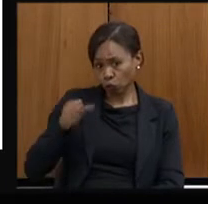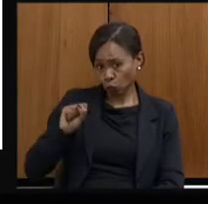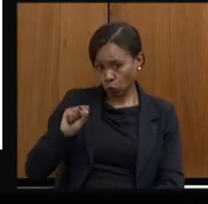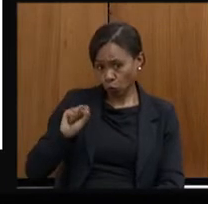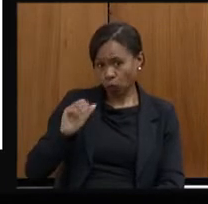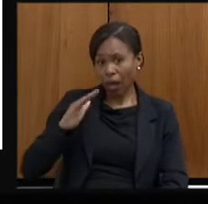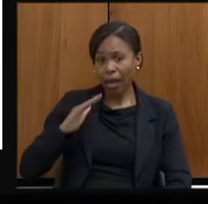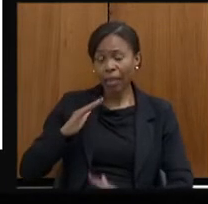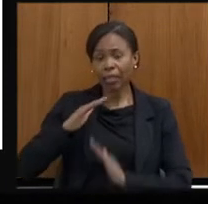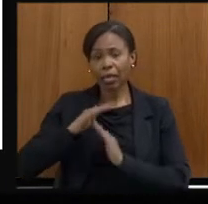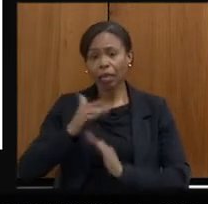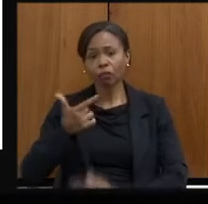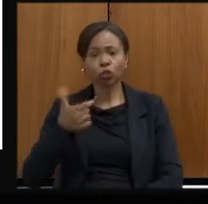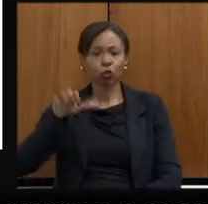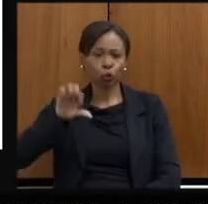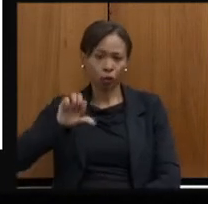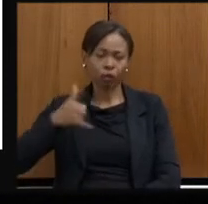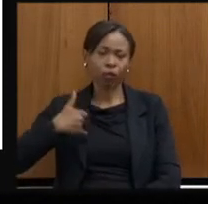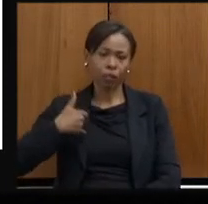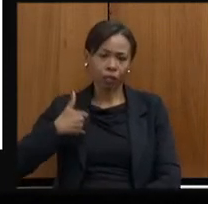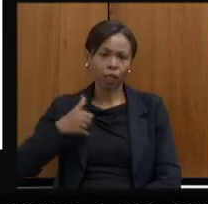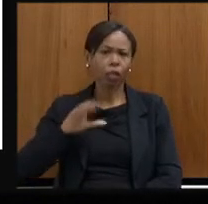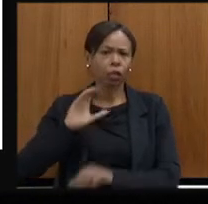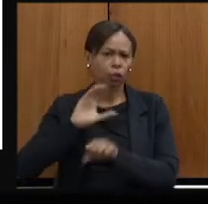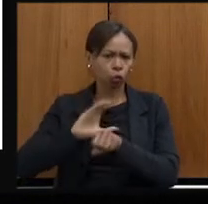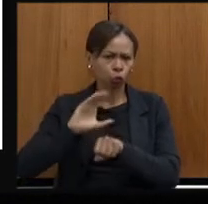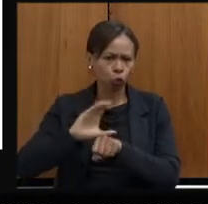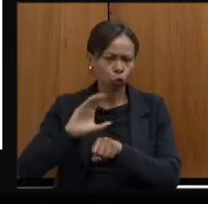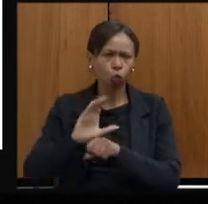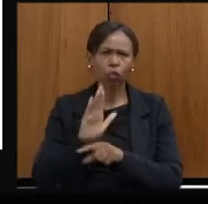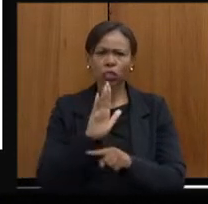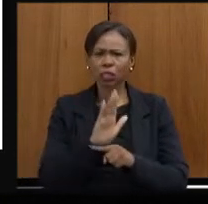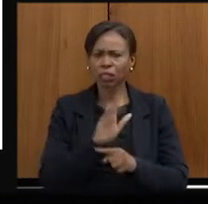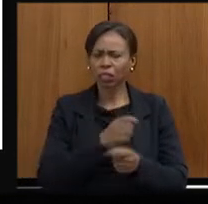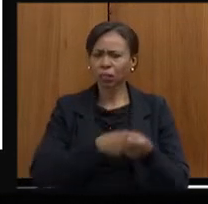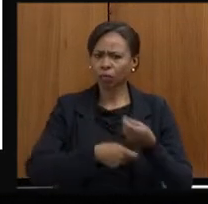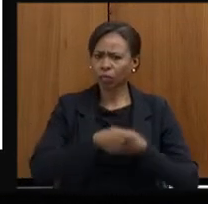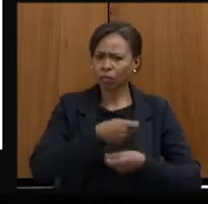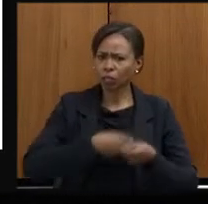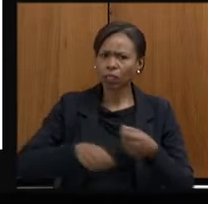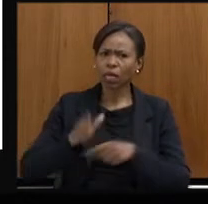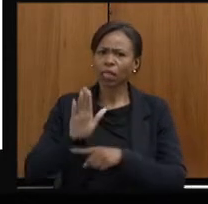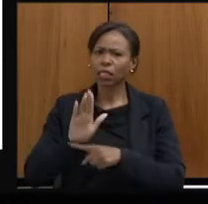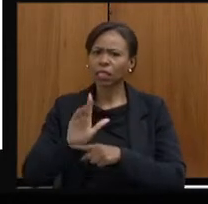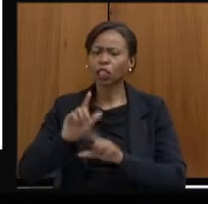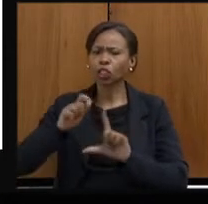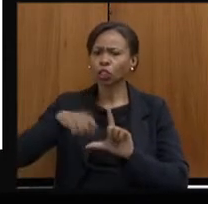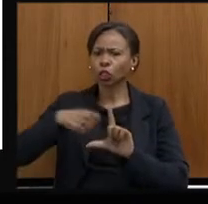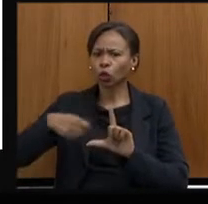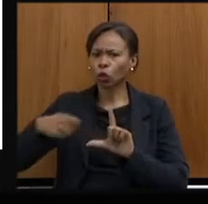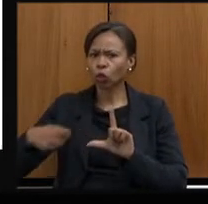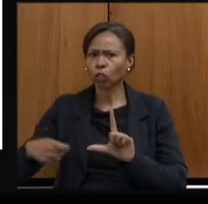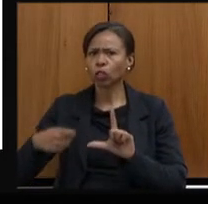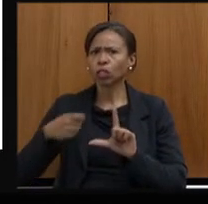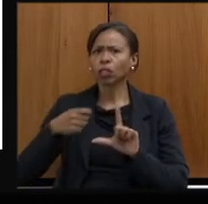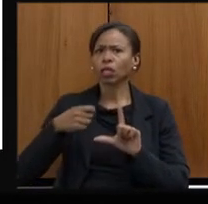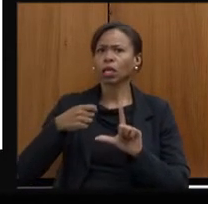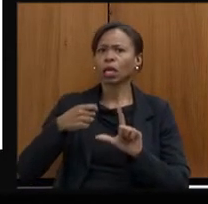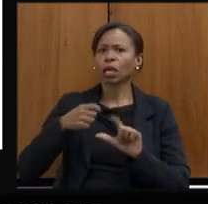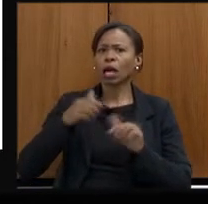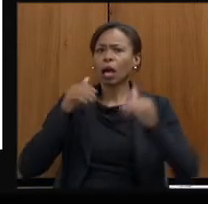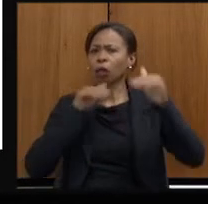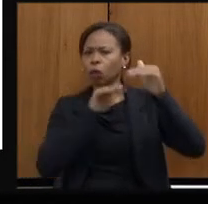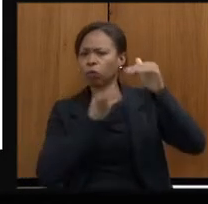29 anos. E eles têm cursos de assistente administrativo, assistente de logística, e-commerce,